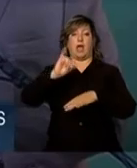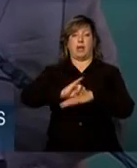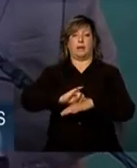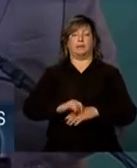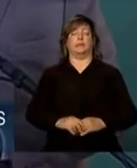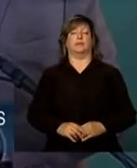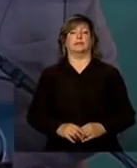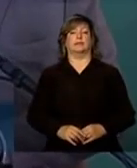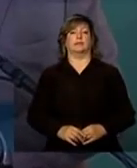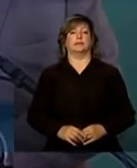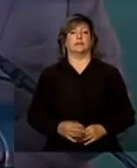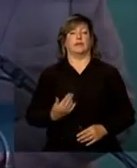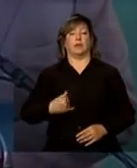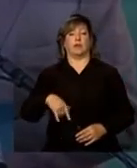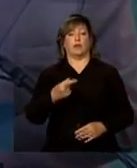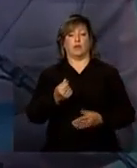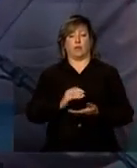Estamos investindo